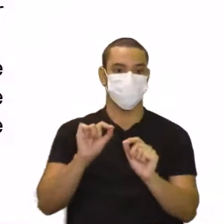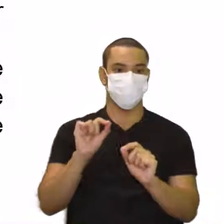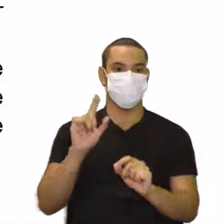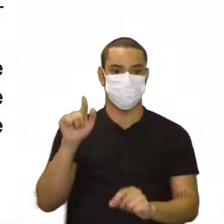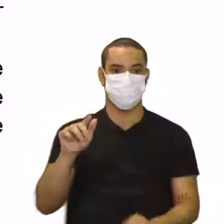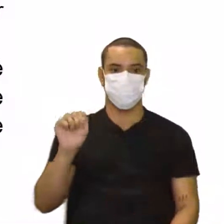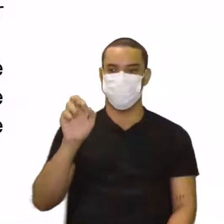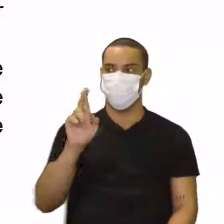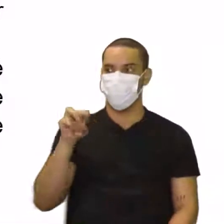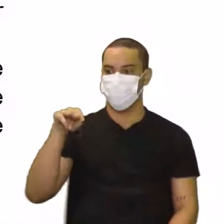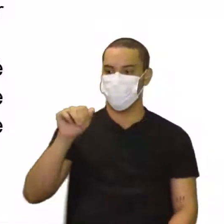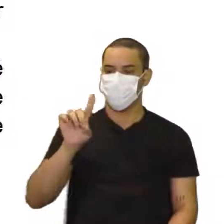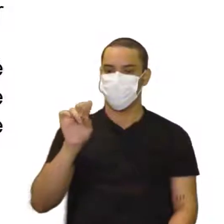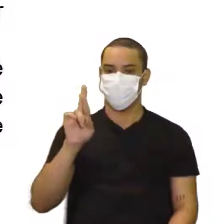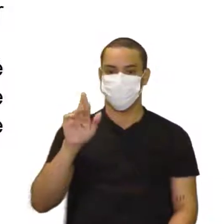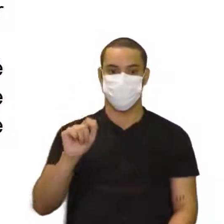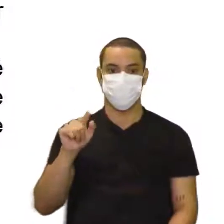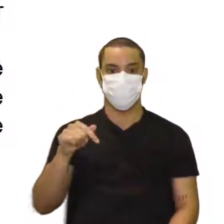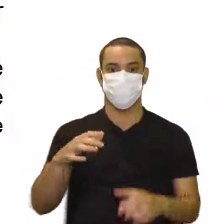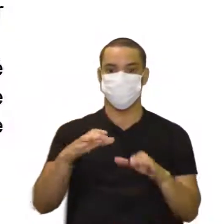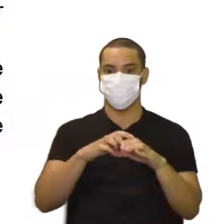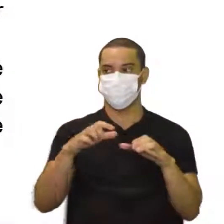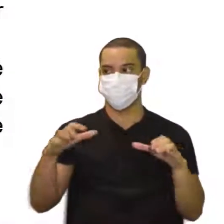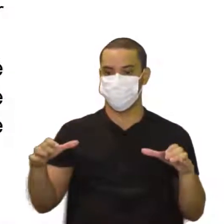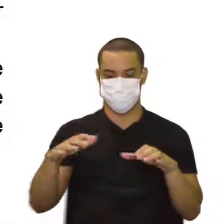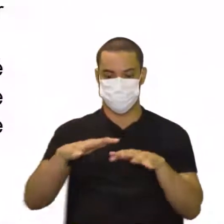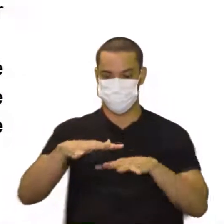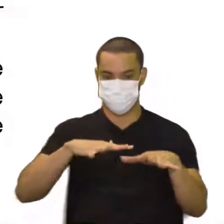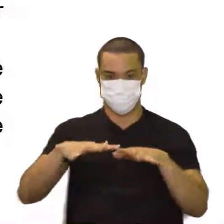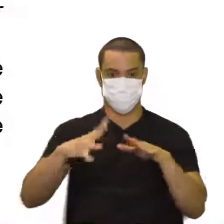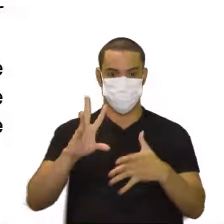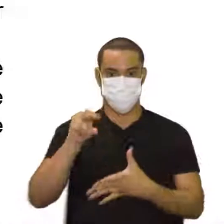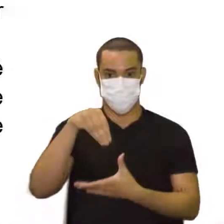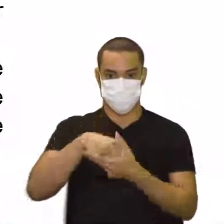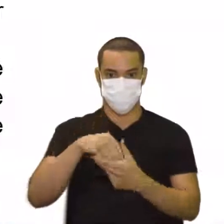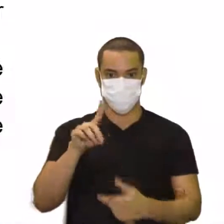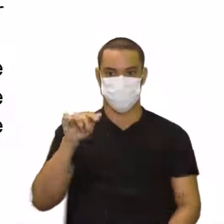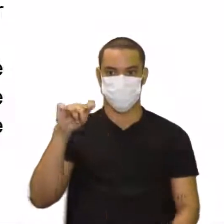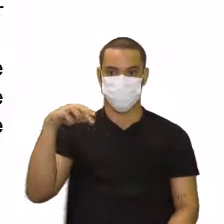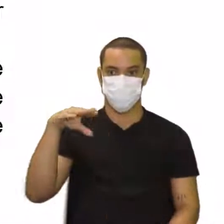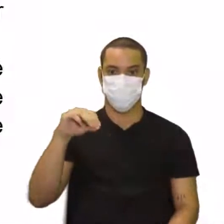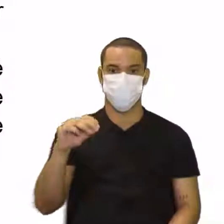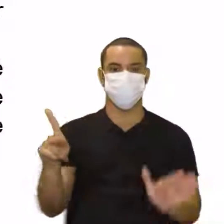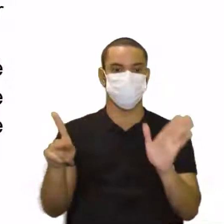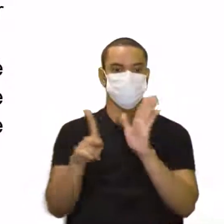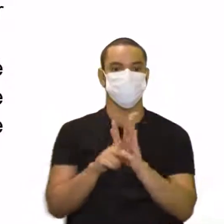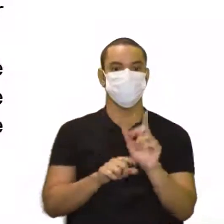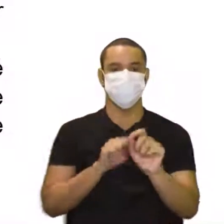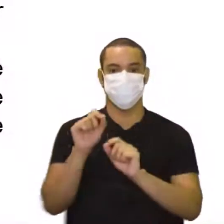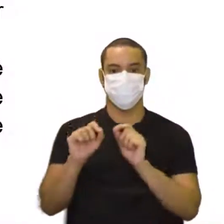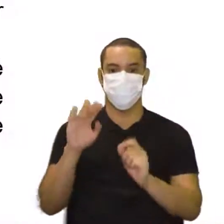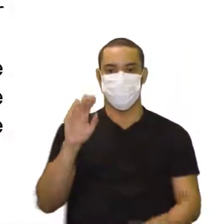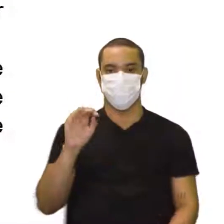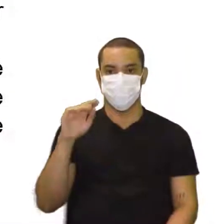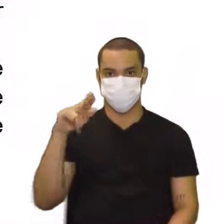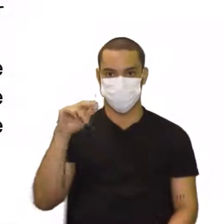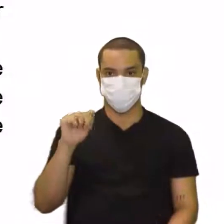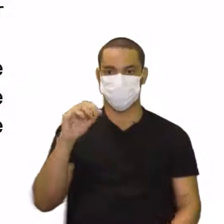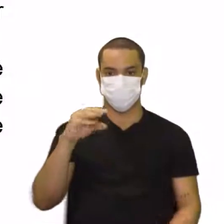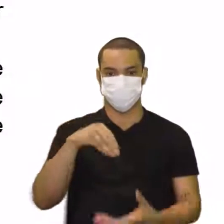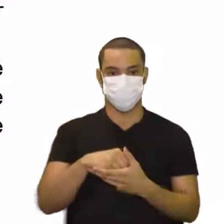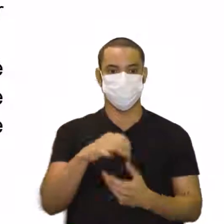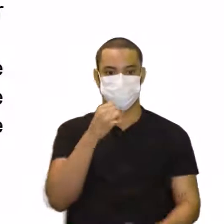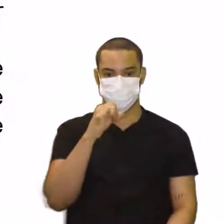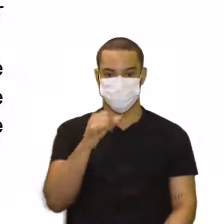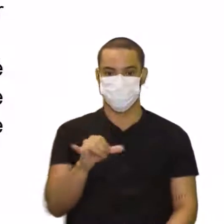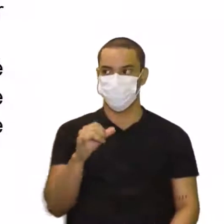armadura, que é a parte móvel do dínamo, que é constituída por uma bobina que produz uma corrente